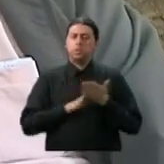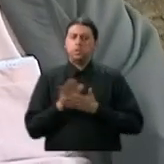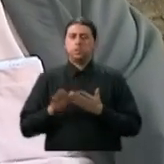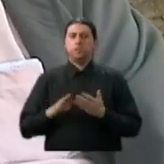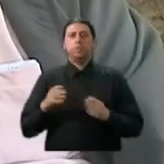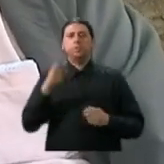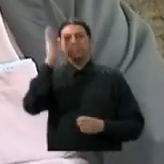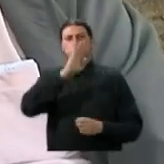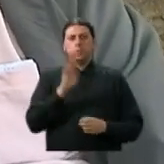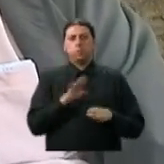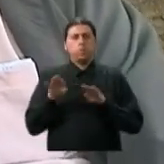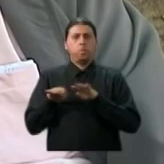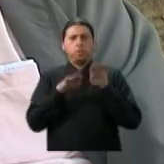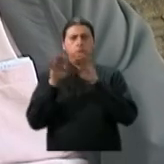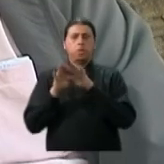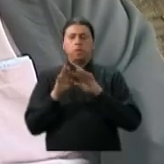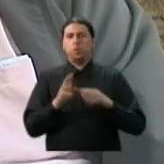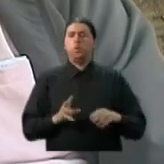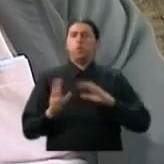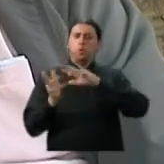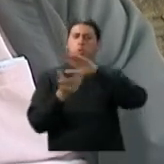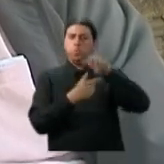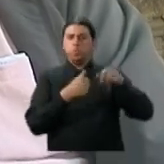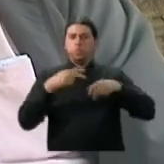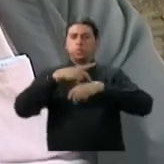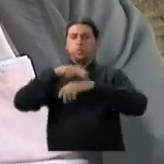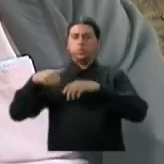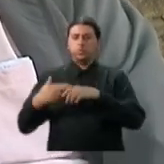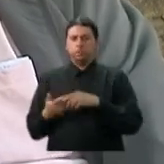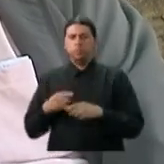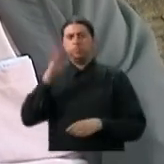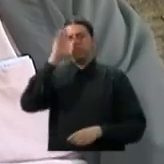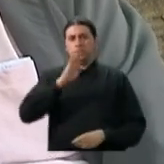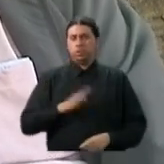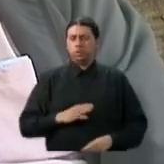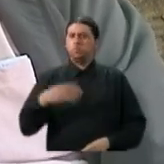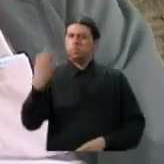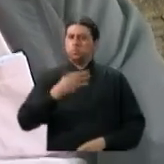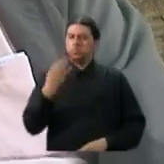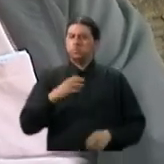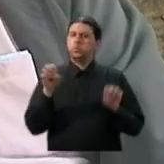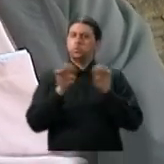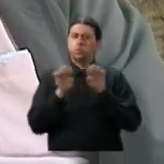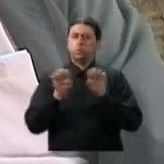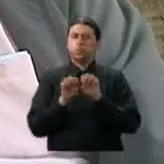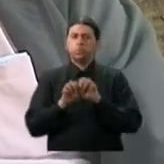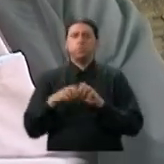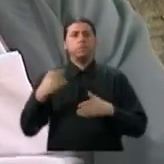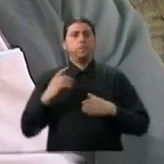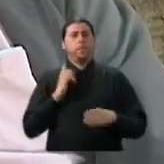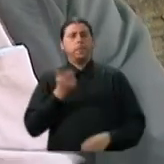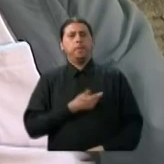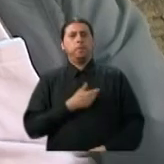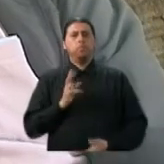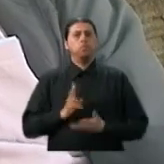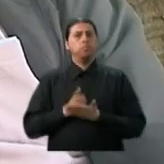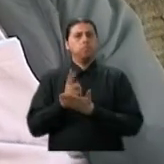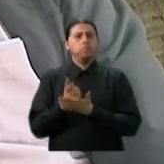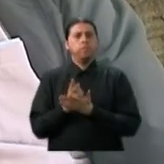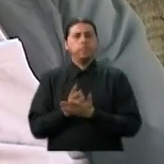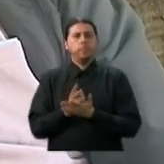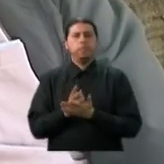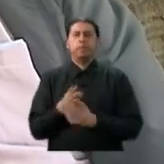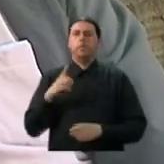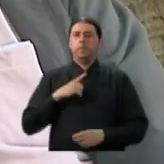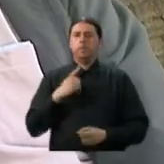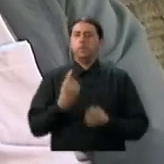do seu nível econômico e de desenvolvimento, o Brasil realmente está na vanguarda. Então, nós, eventualmente, não estamos tão bem quanto